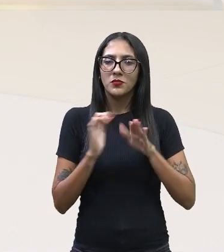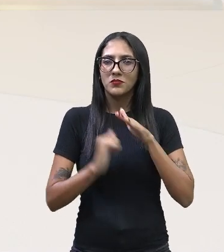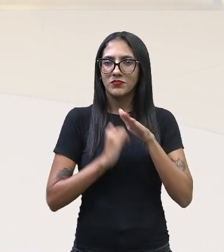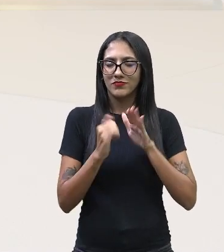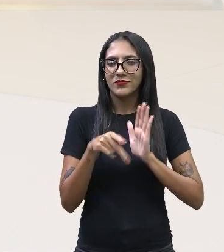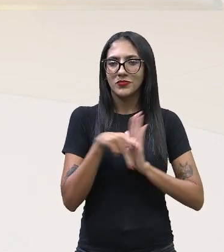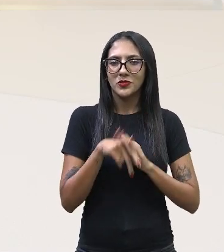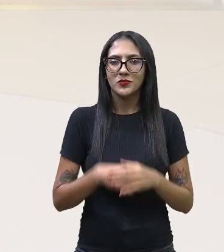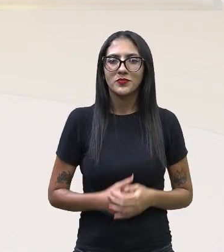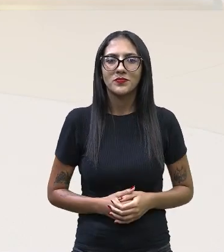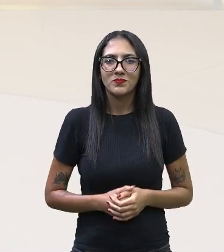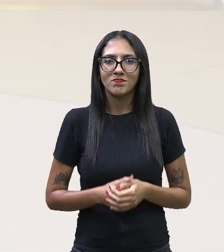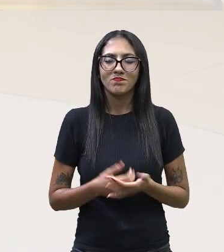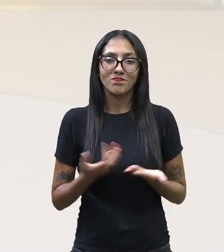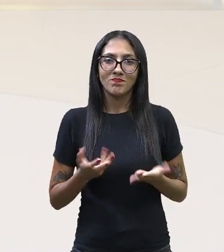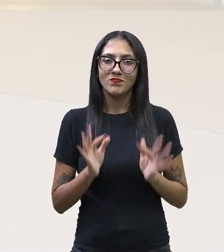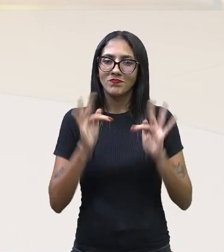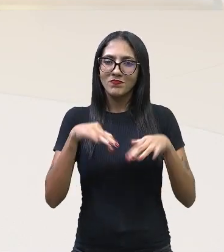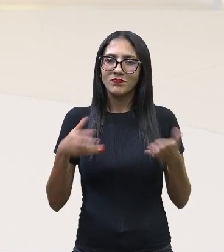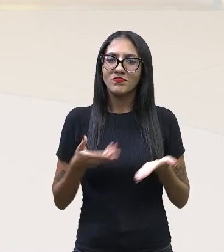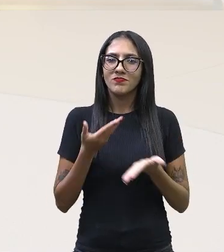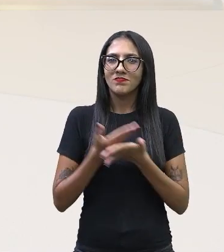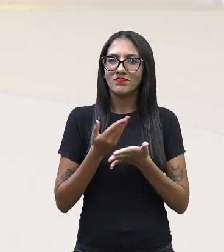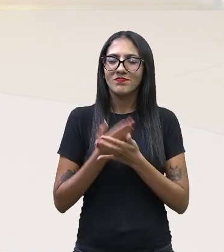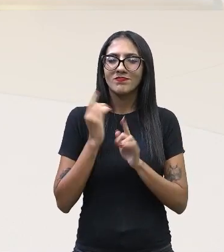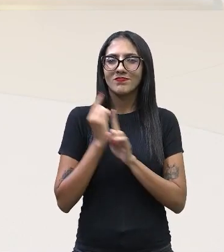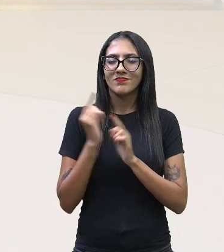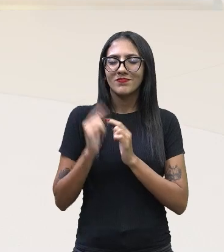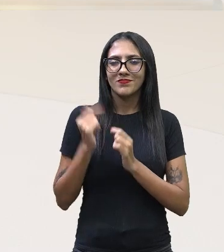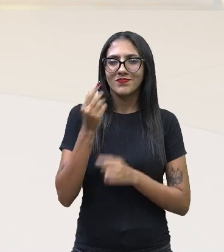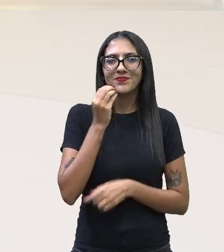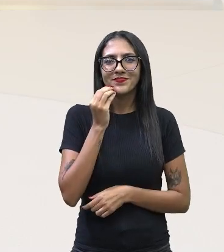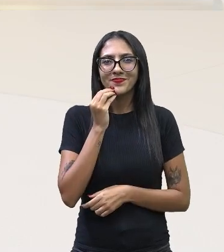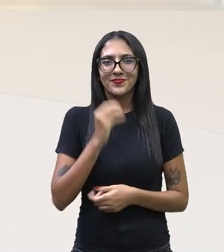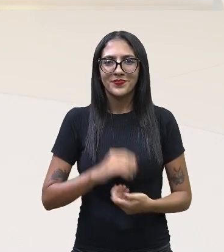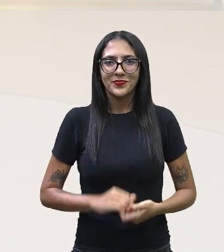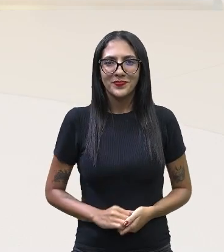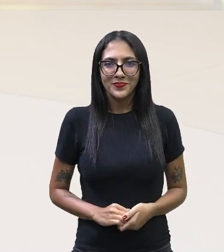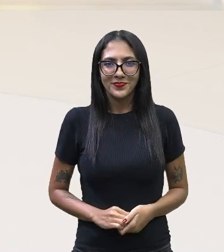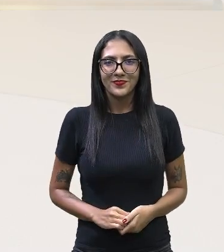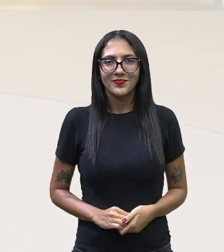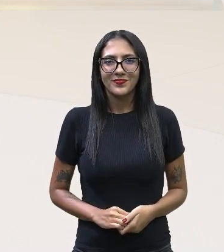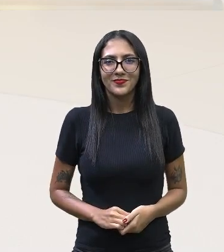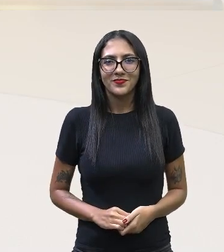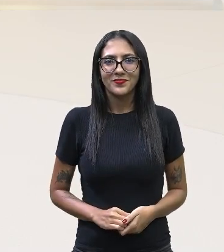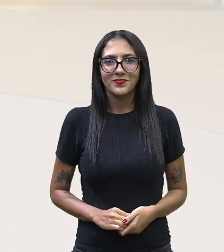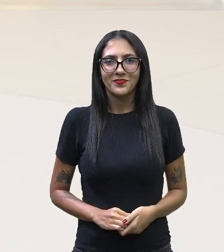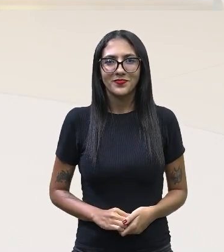empreendimento. E ficamos por aqui, nos vemos numa próxima oportunidade. Até mais.